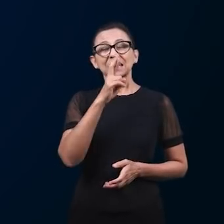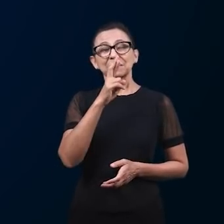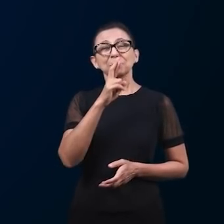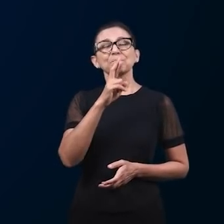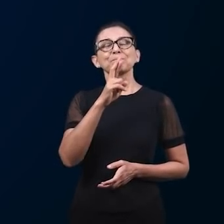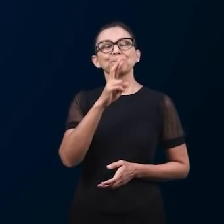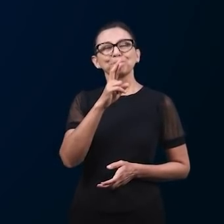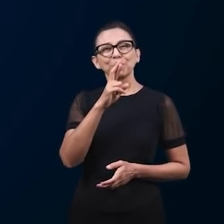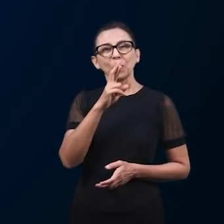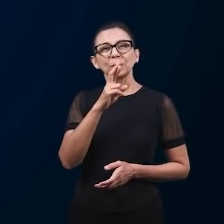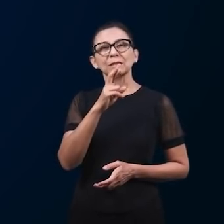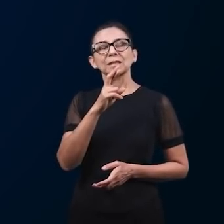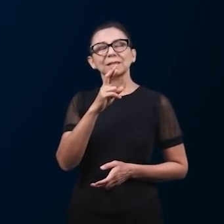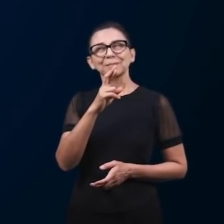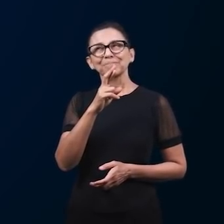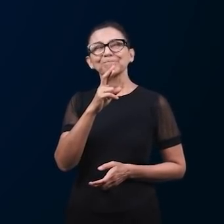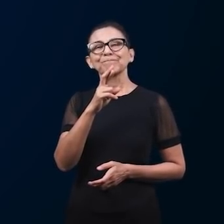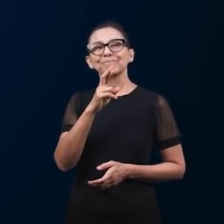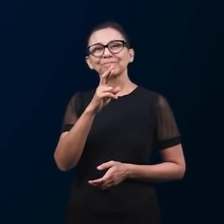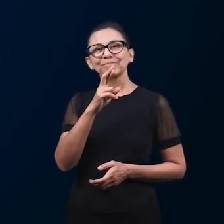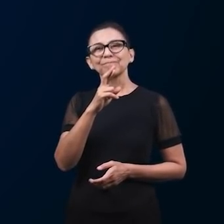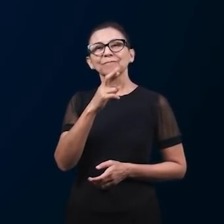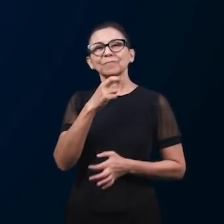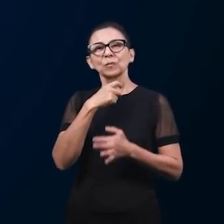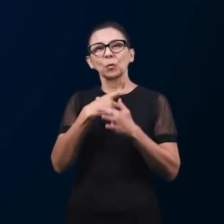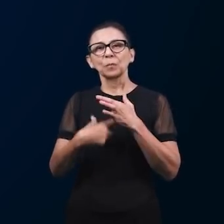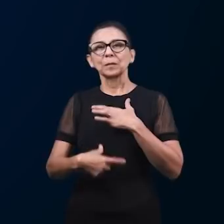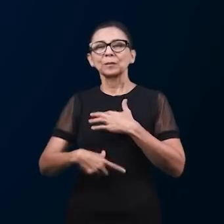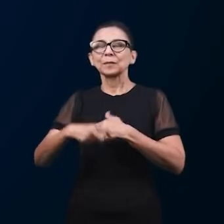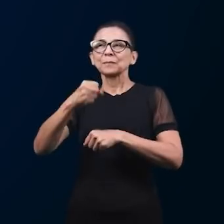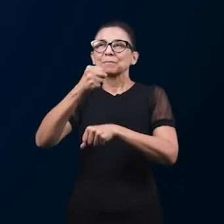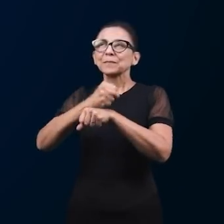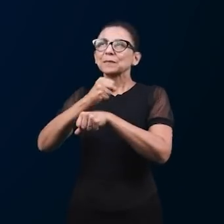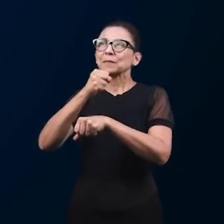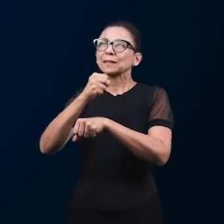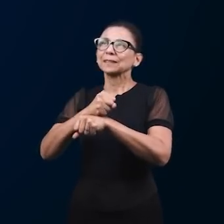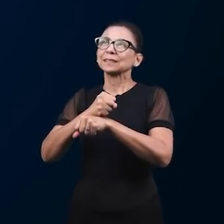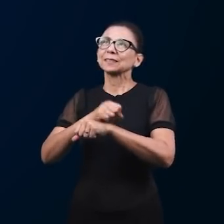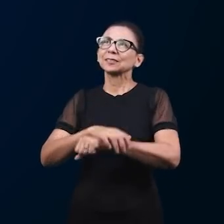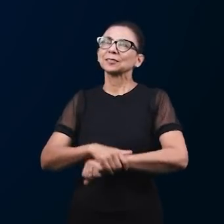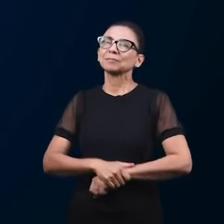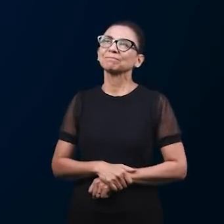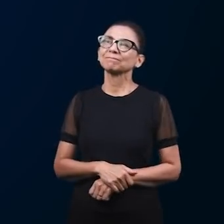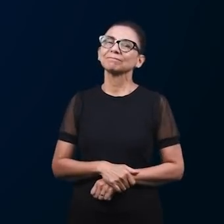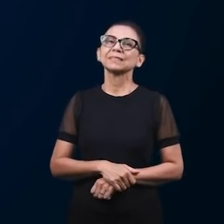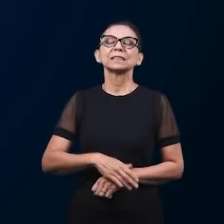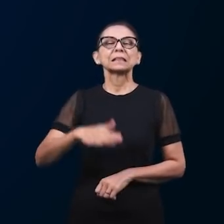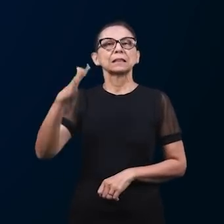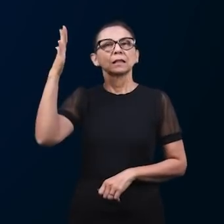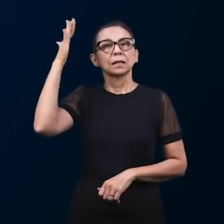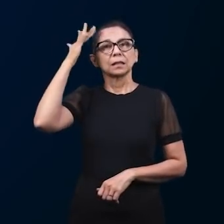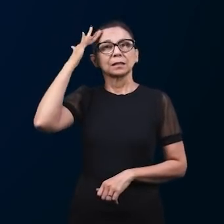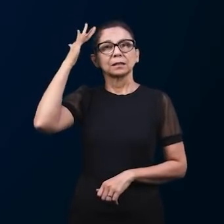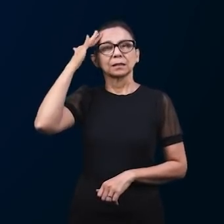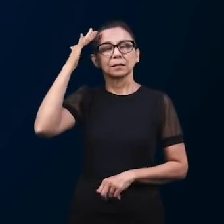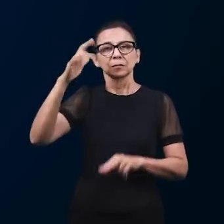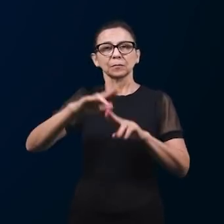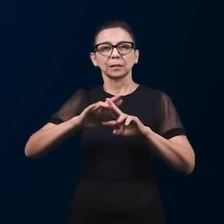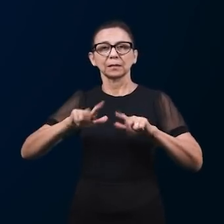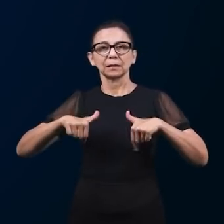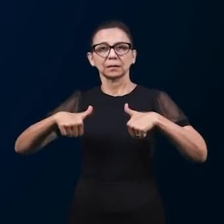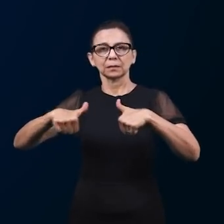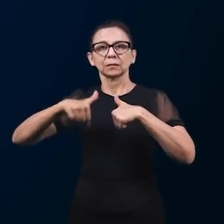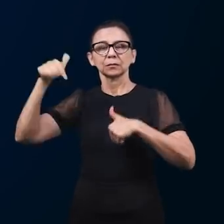resposta daquilo que ele estava buscando do Senhor. E ele entendeu ali pelo Espírito Santo que o Senhor lhe falara